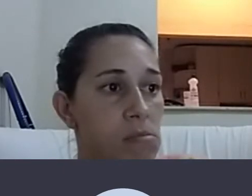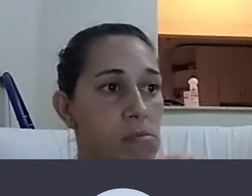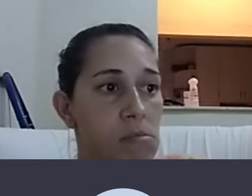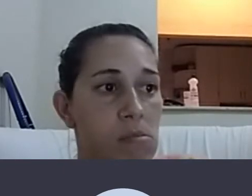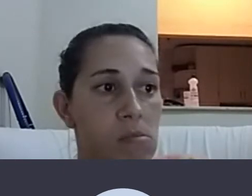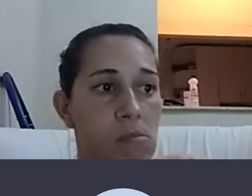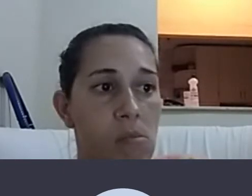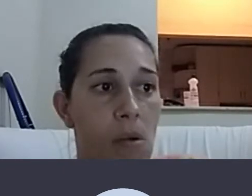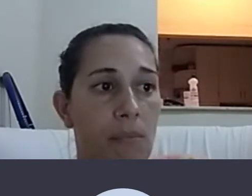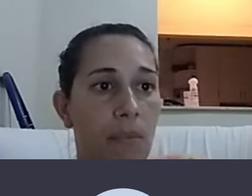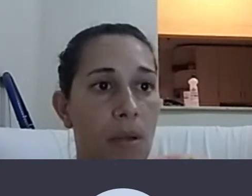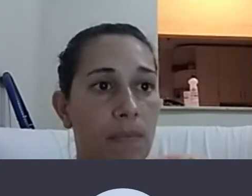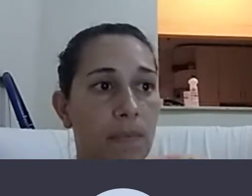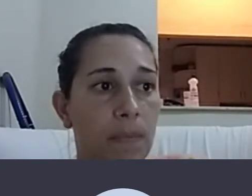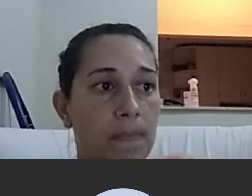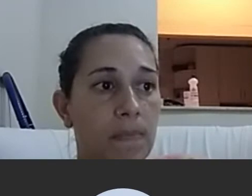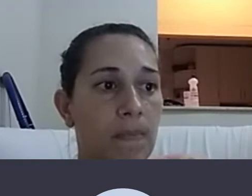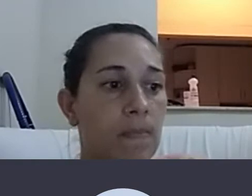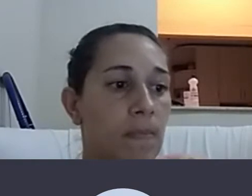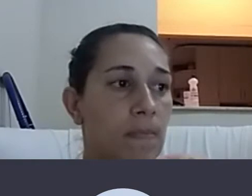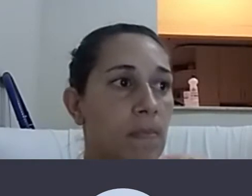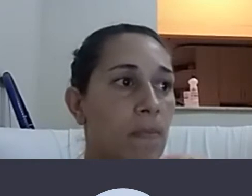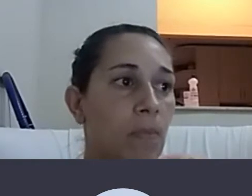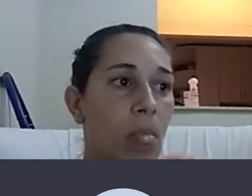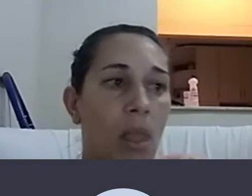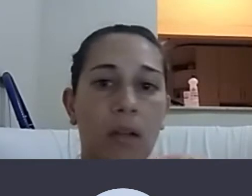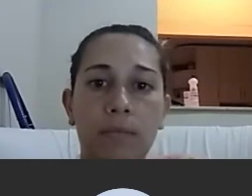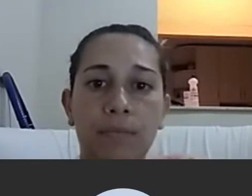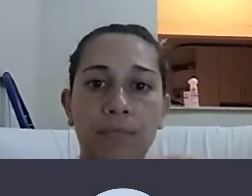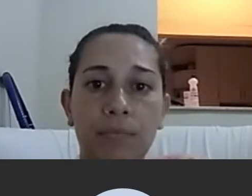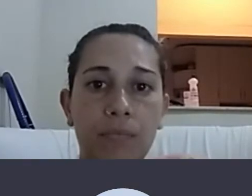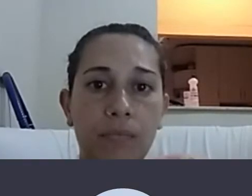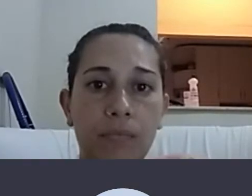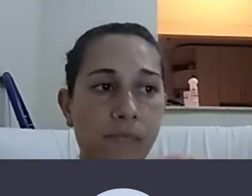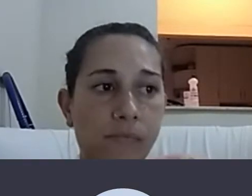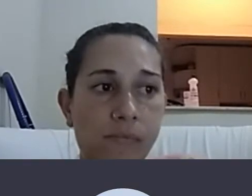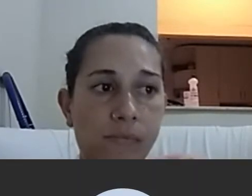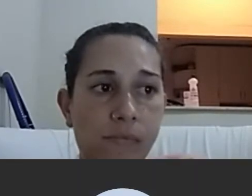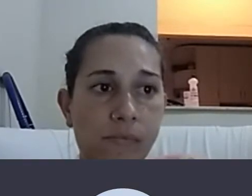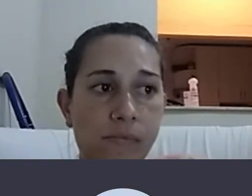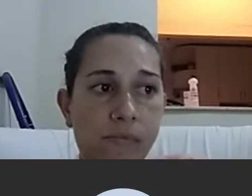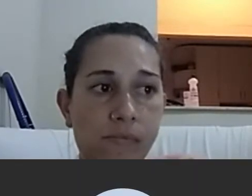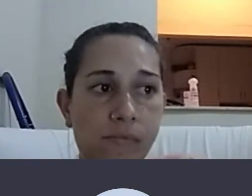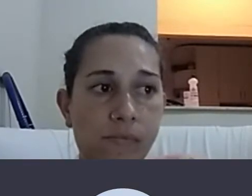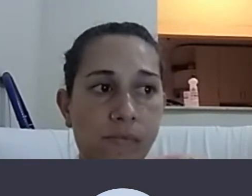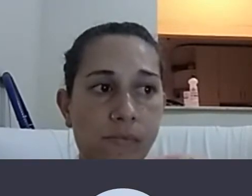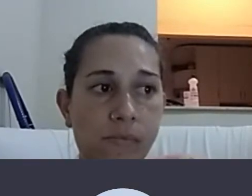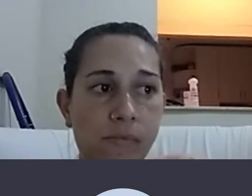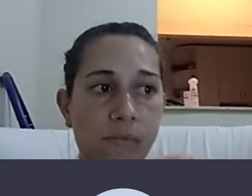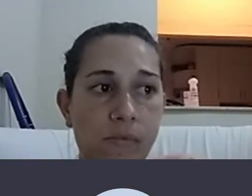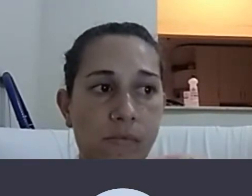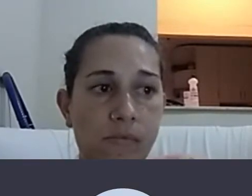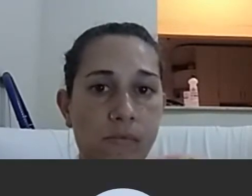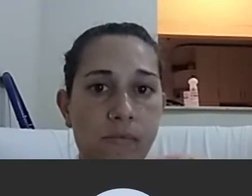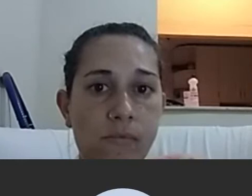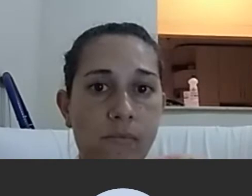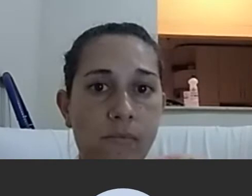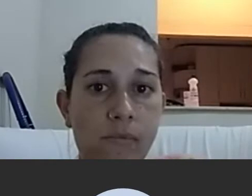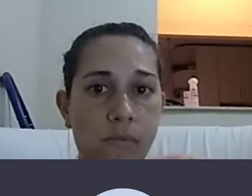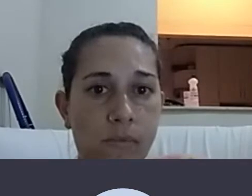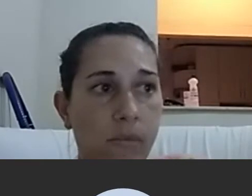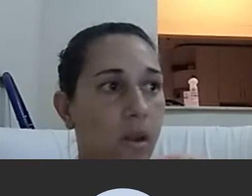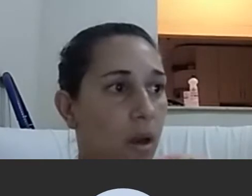Professor, a gente está sem o link do projeto do projeto integrado. Deixa eu ver aqui, peraí.